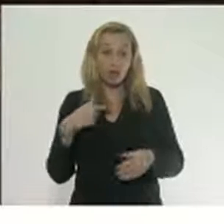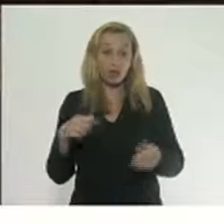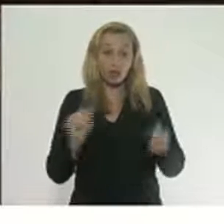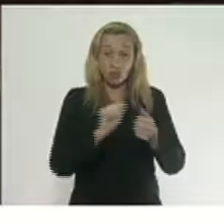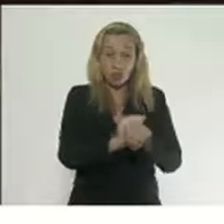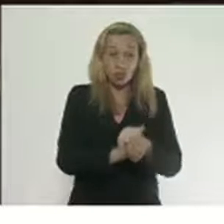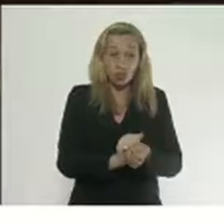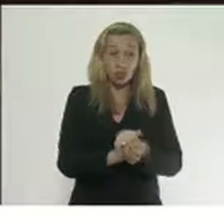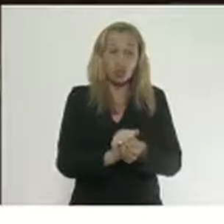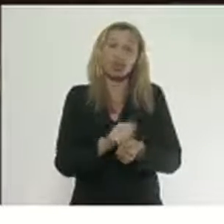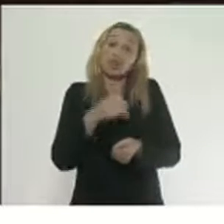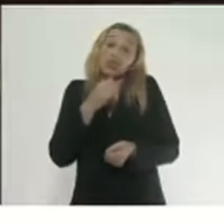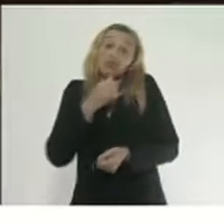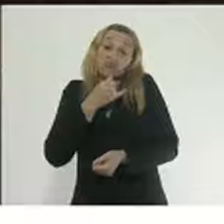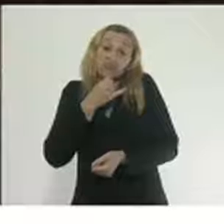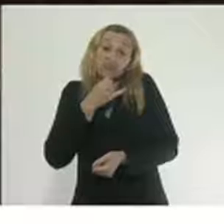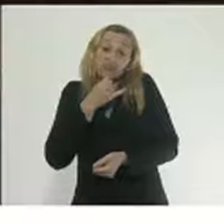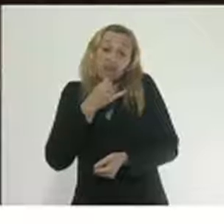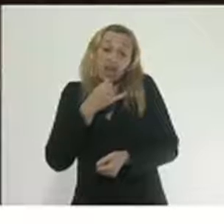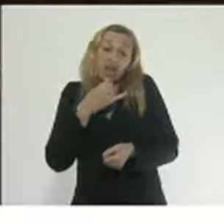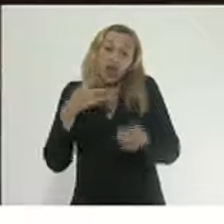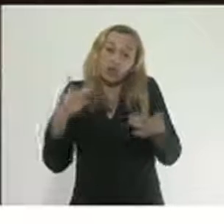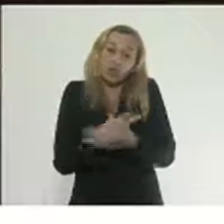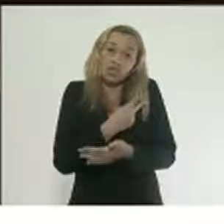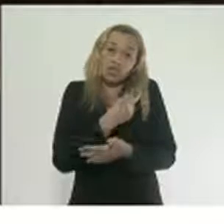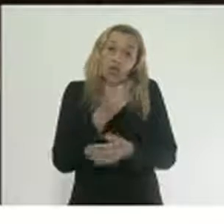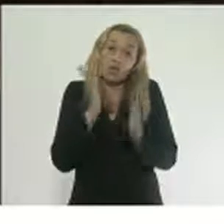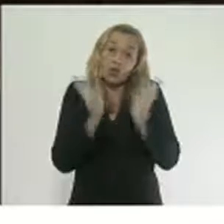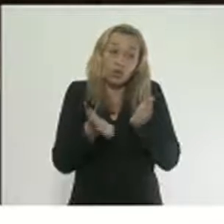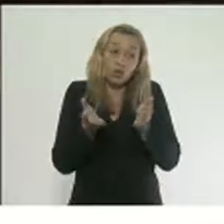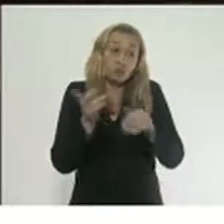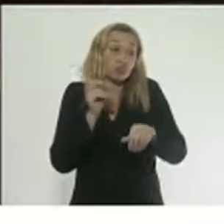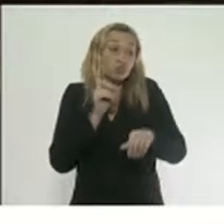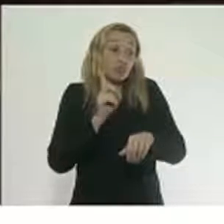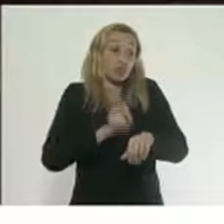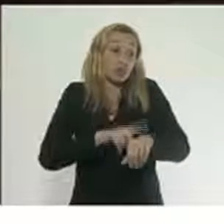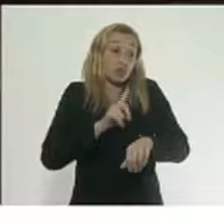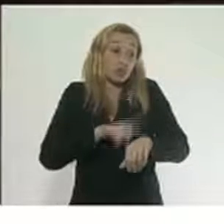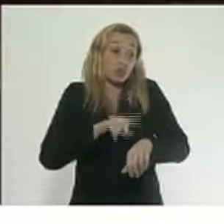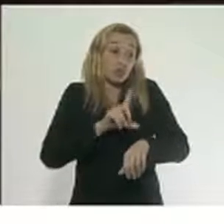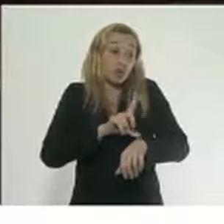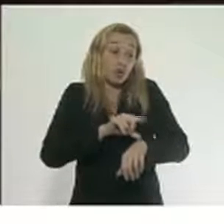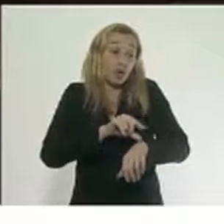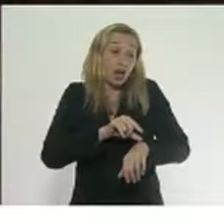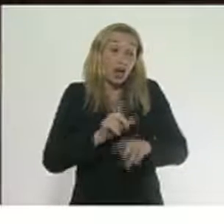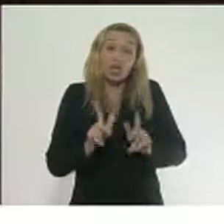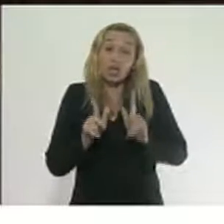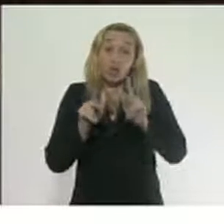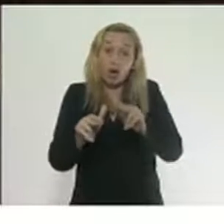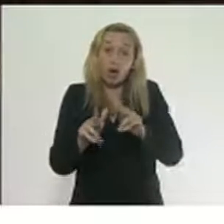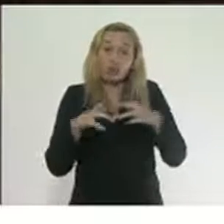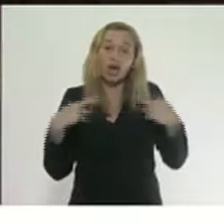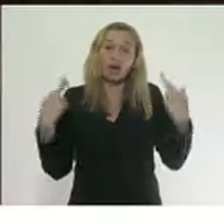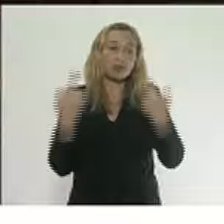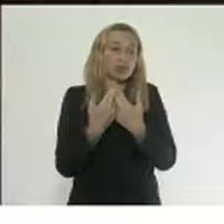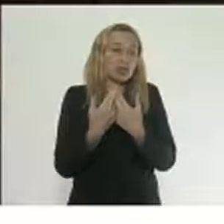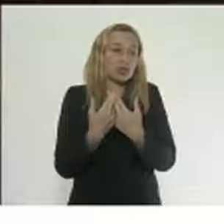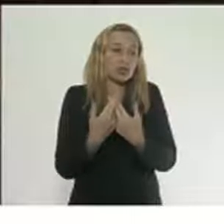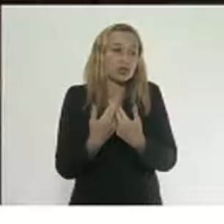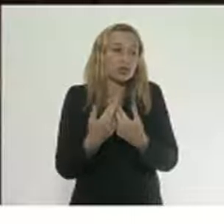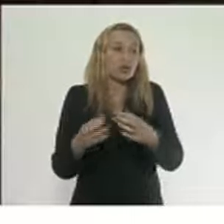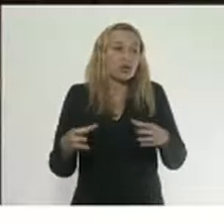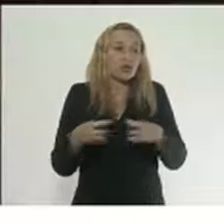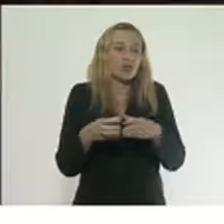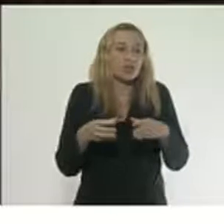ela aconteceu hoje na mesma hora da audiência, a sessão da